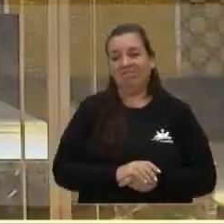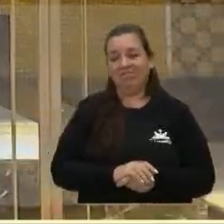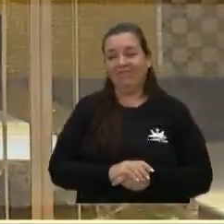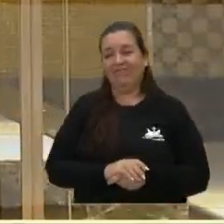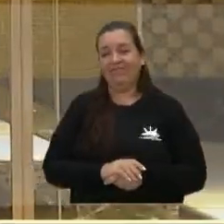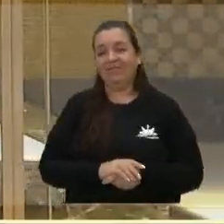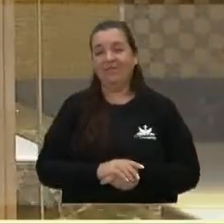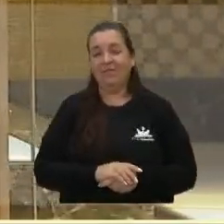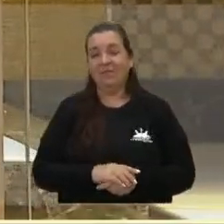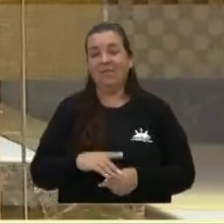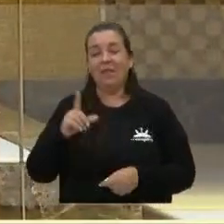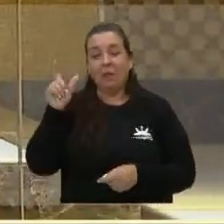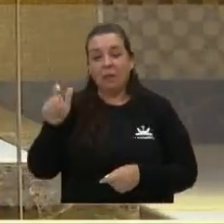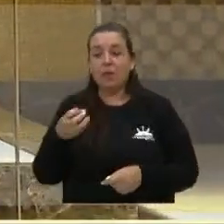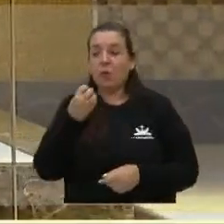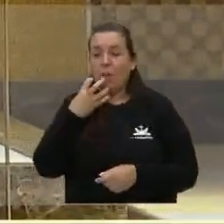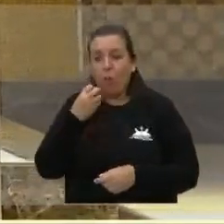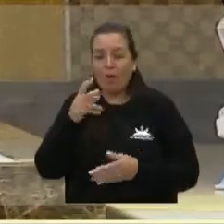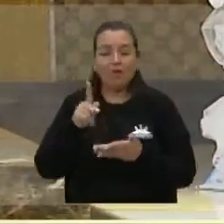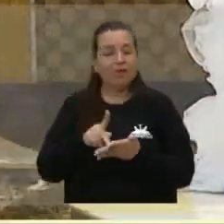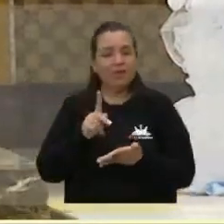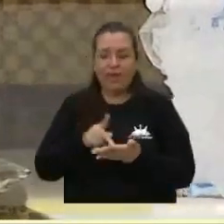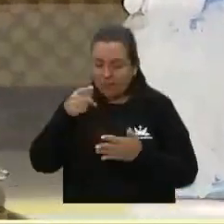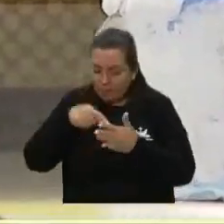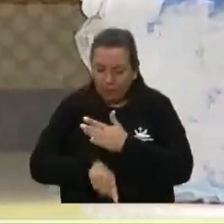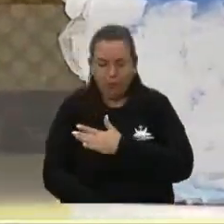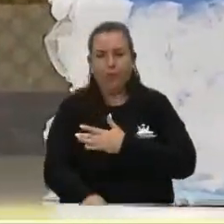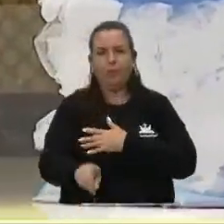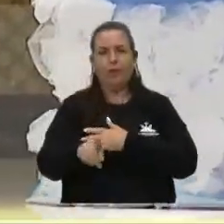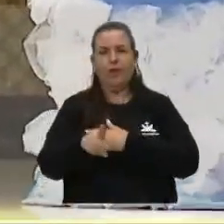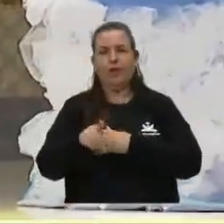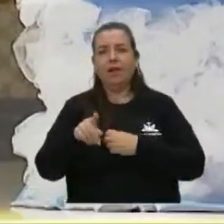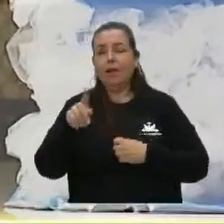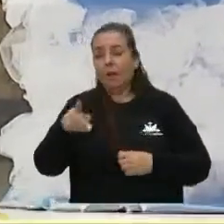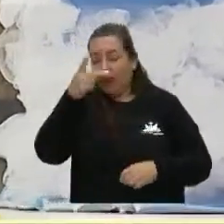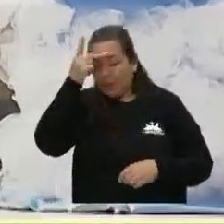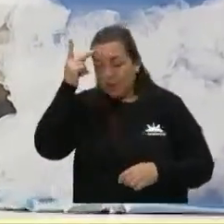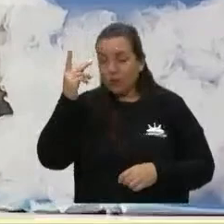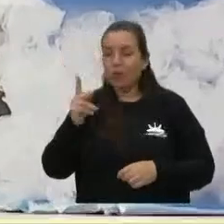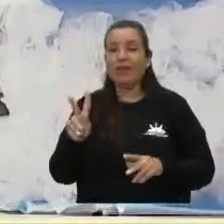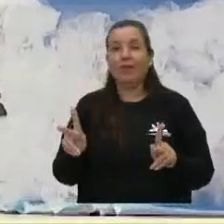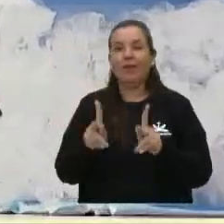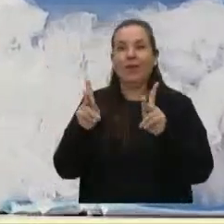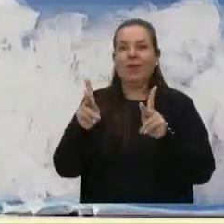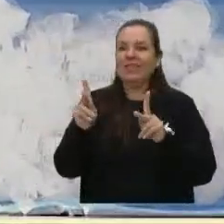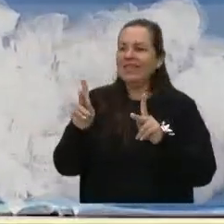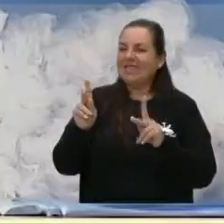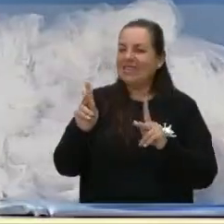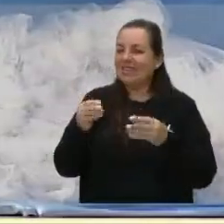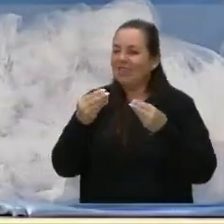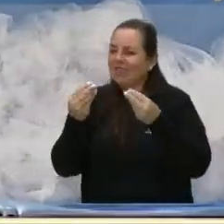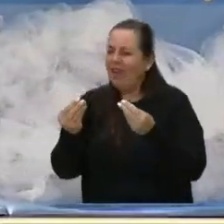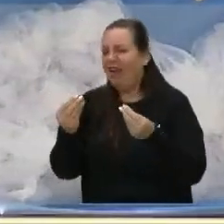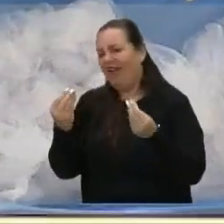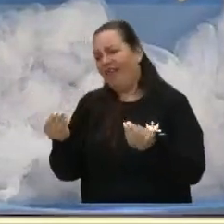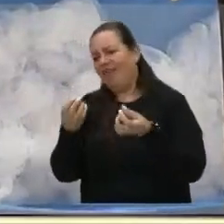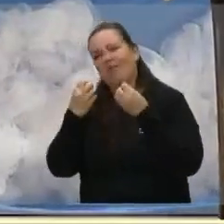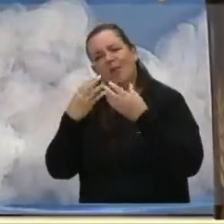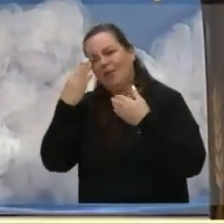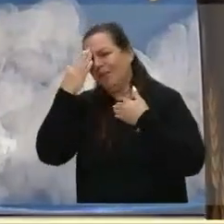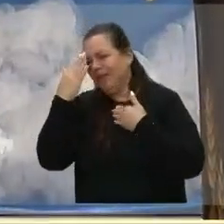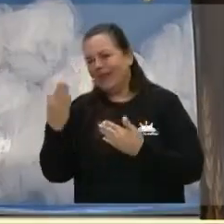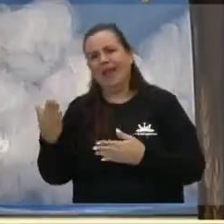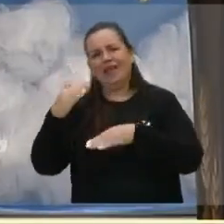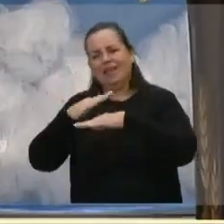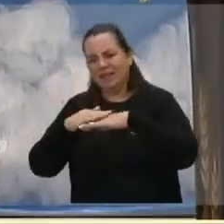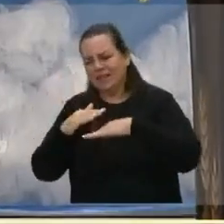É uma pessoa generosa. É uma pessoa que valoriza cada gesto de carinho. É uma pessoa que quando